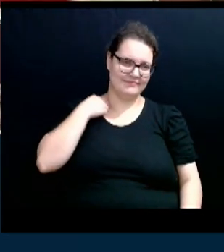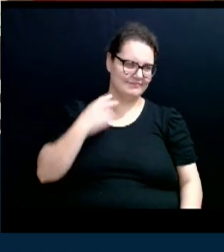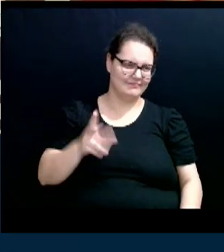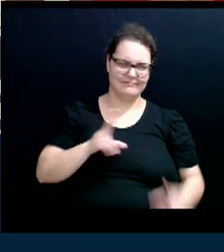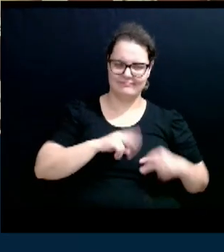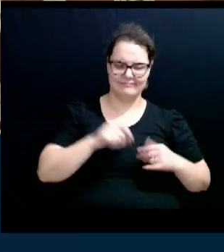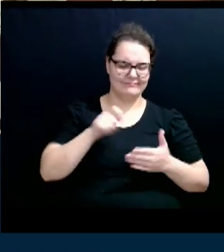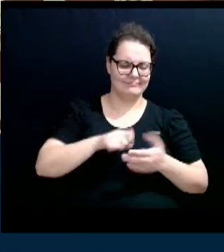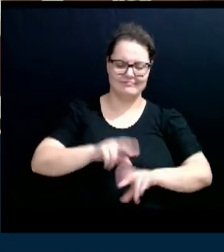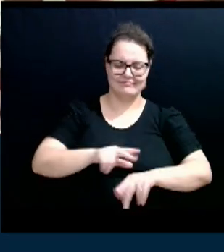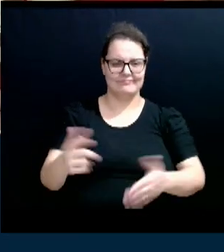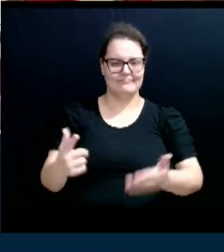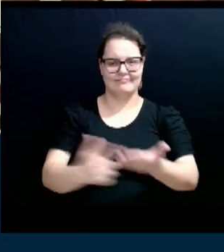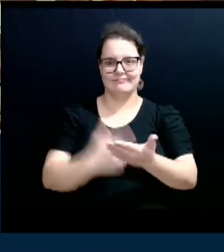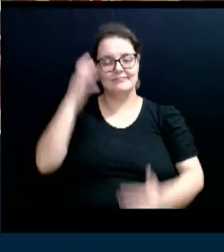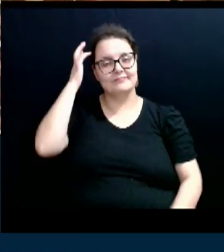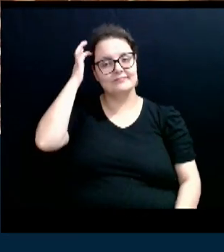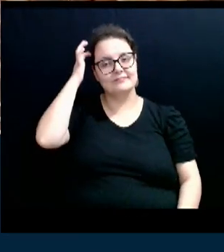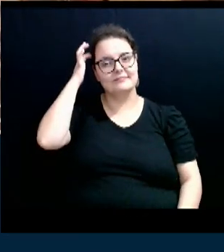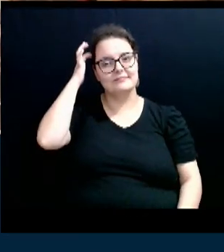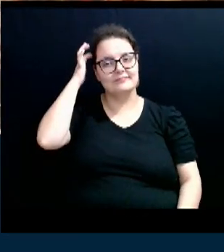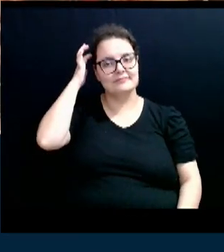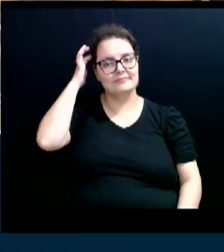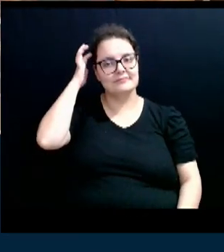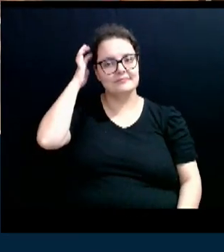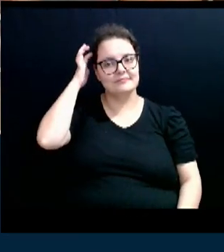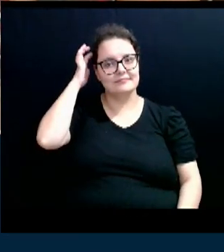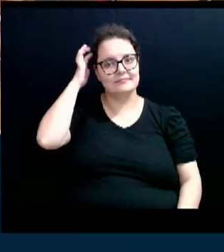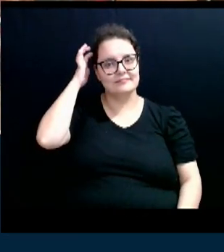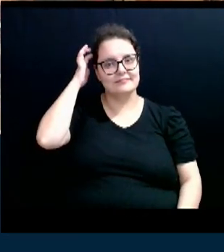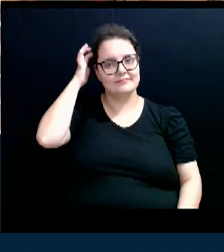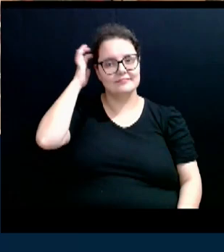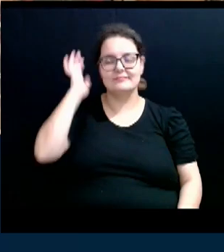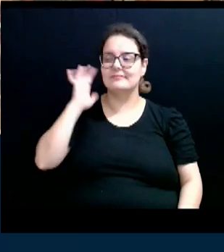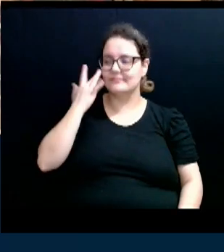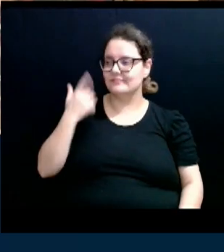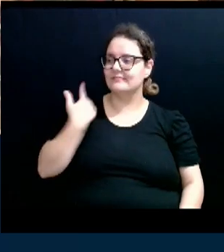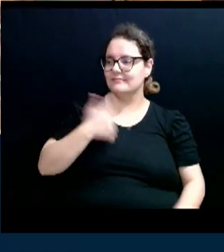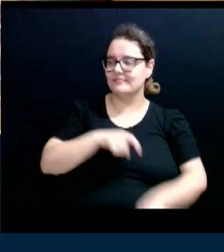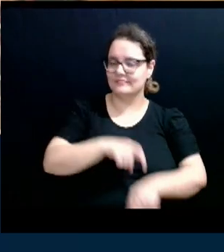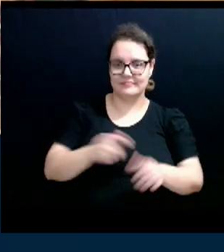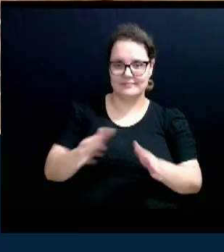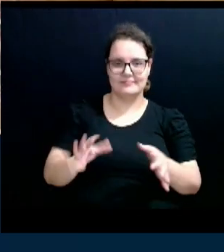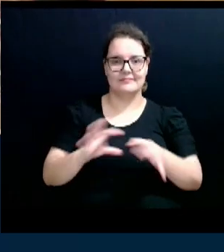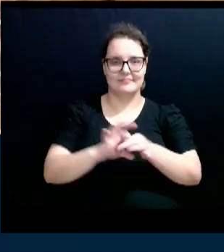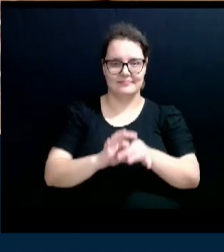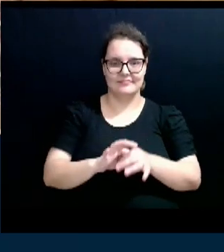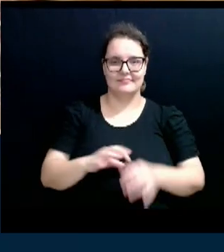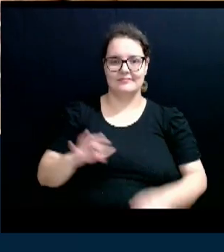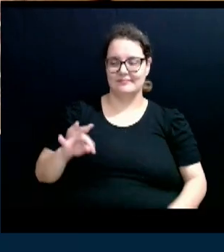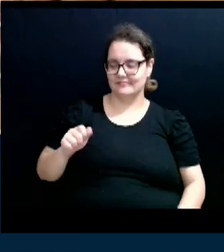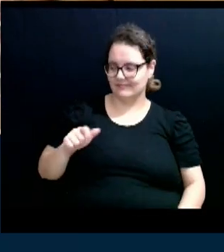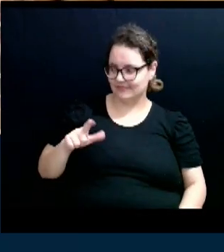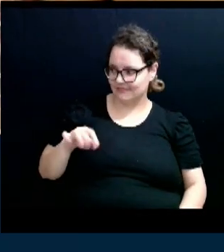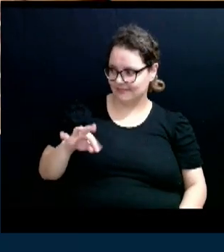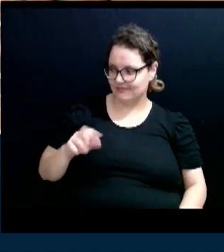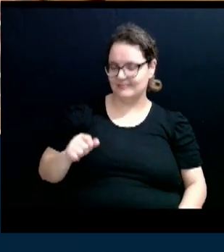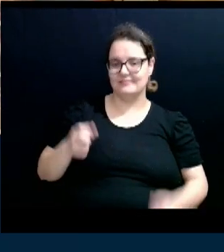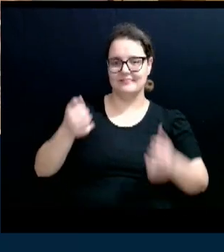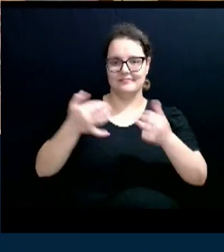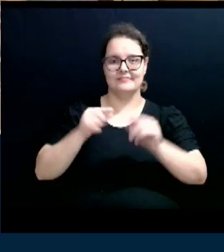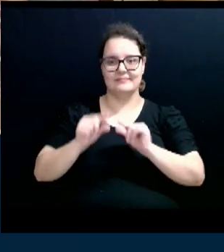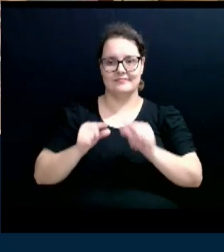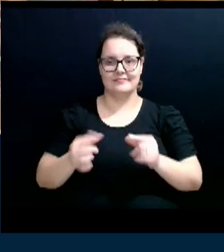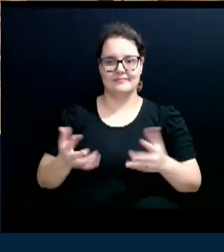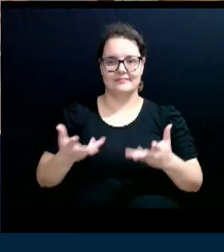aí, então acho que a gente está num momento bem legal de conexão. Então eu gostaria que a Thalita explicasse um pouquinho para a gente dessa maravilha aqui,